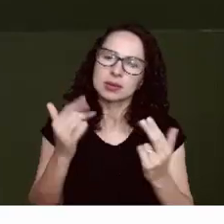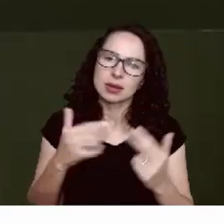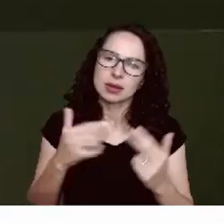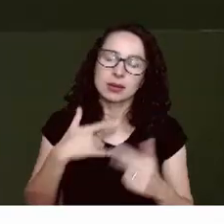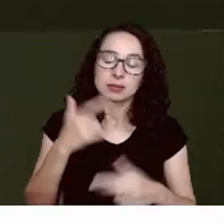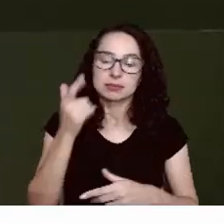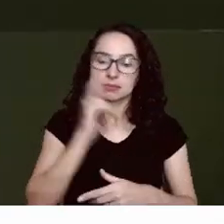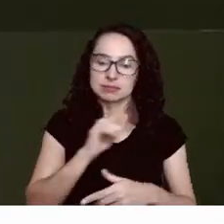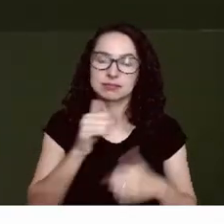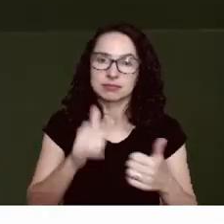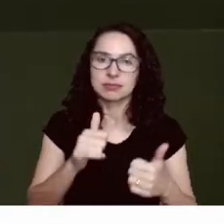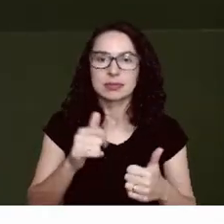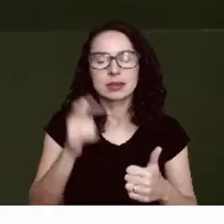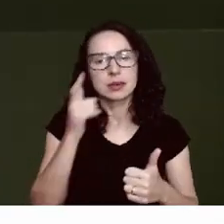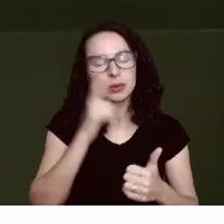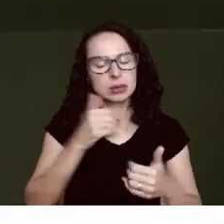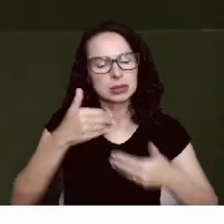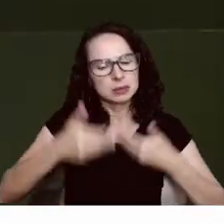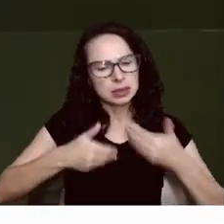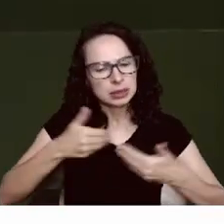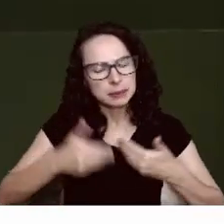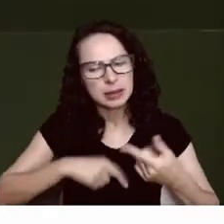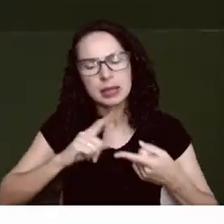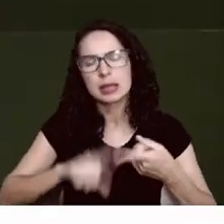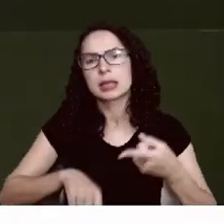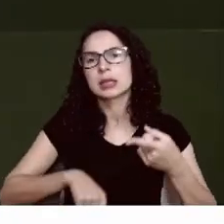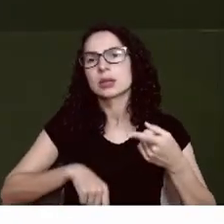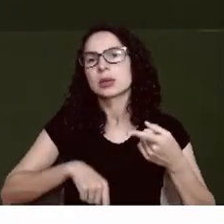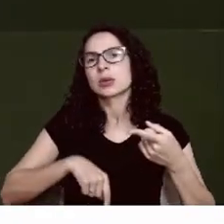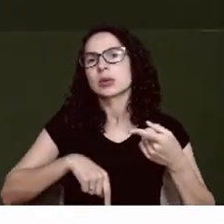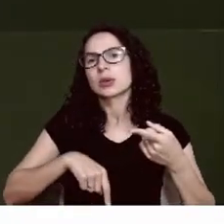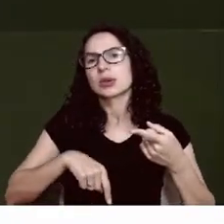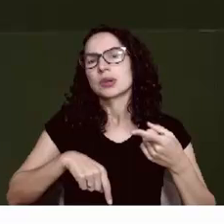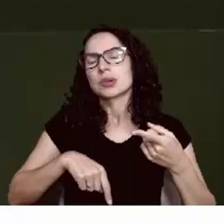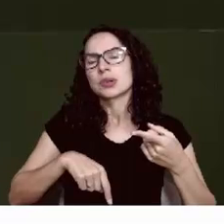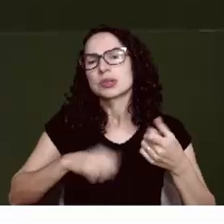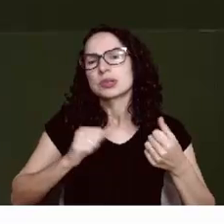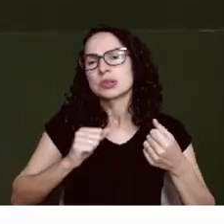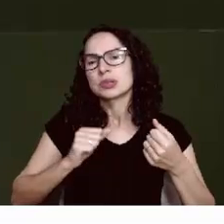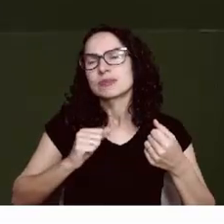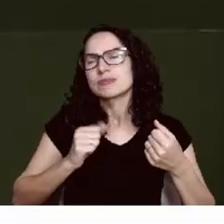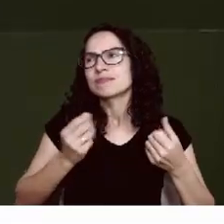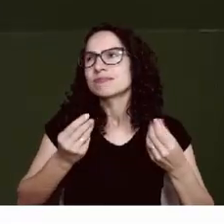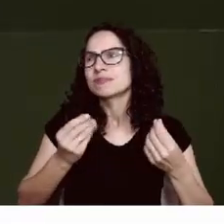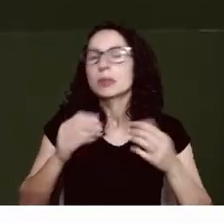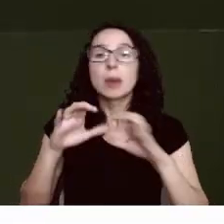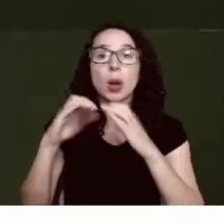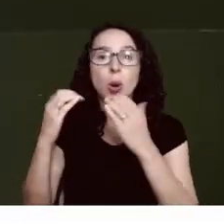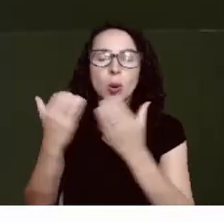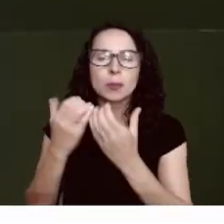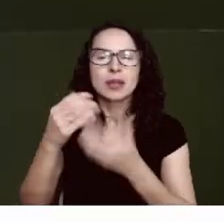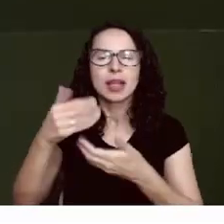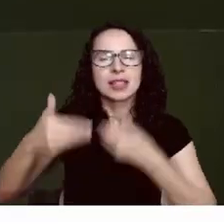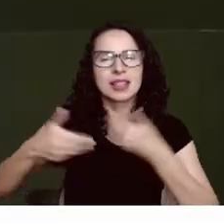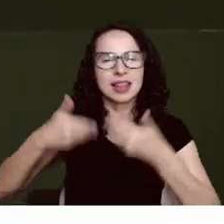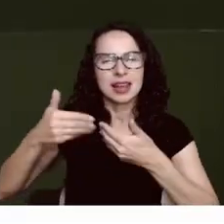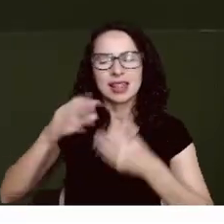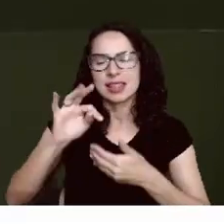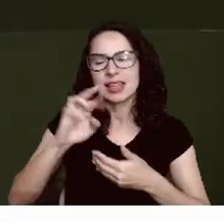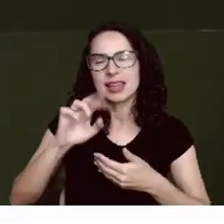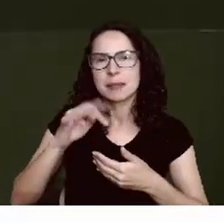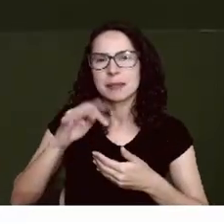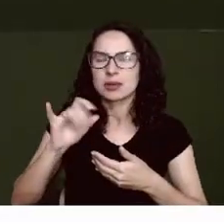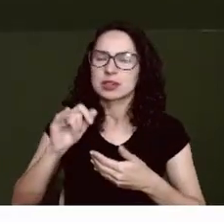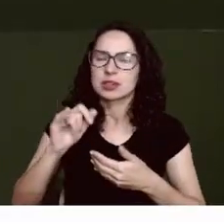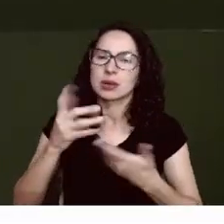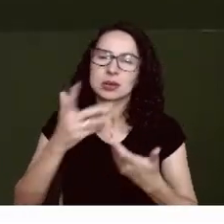por um tratamento, passei por uma, vamos falar, comunidade terapêutica que hoje não é bem vista.